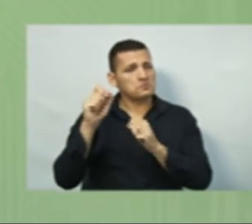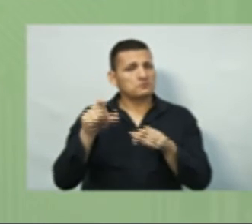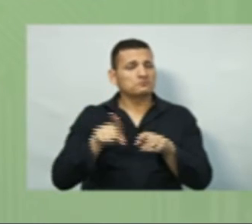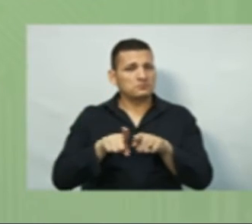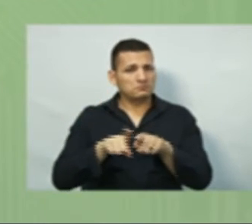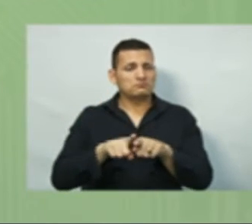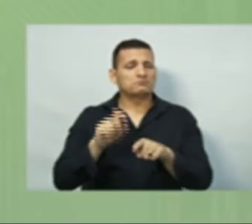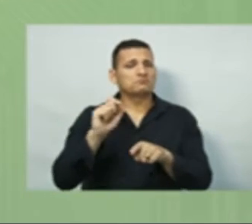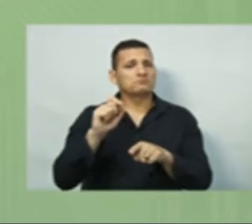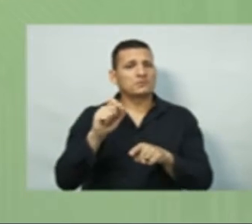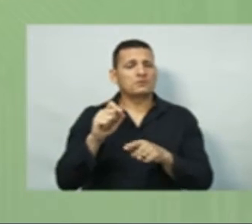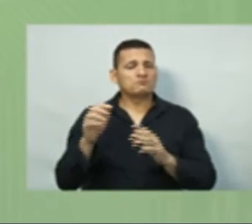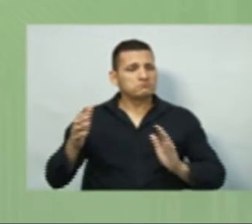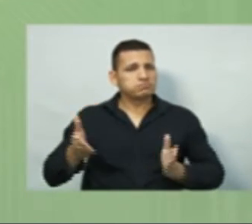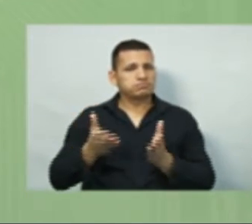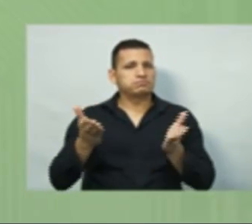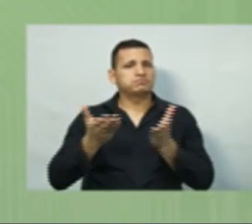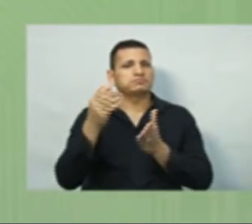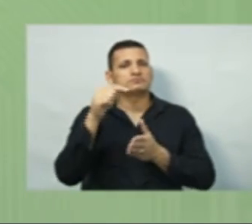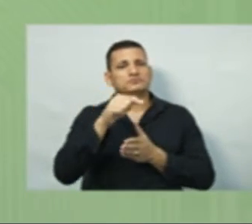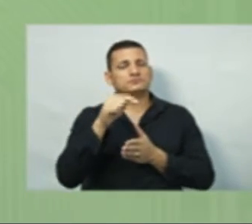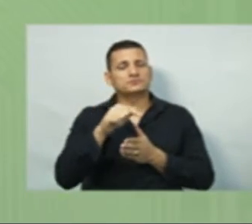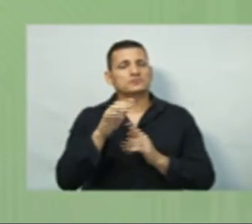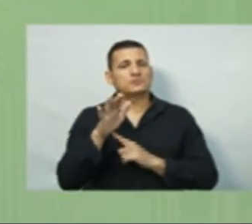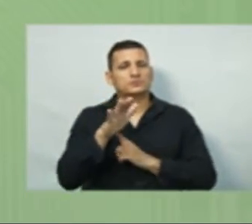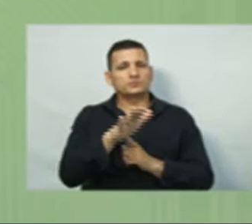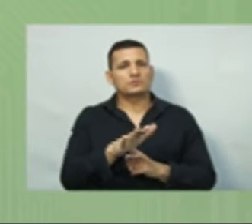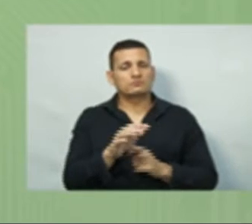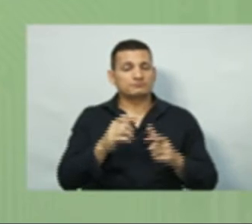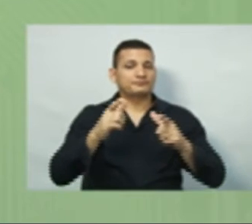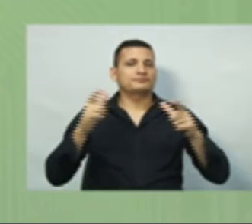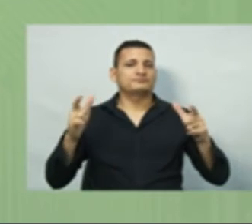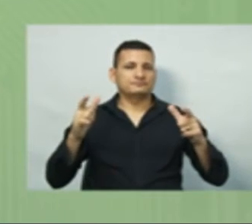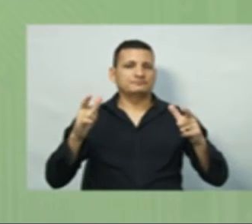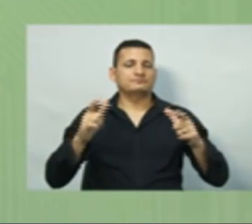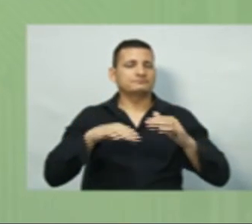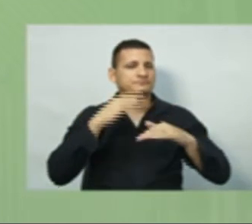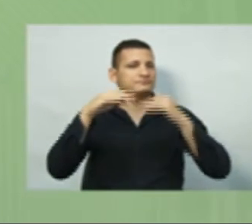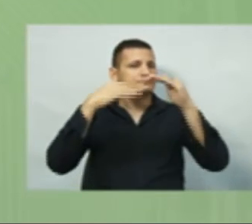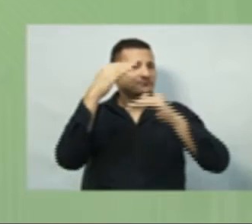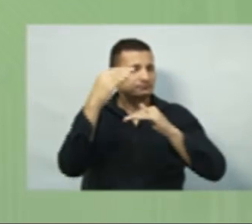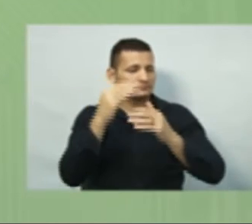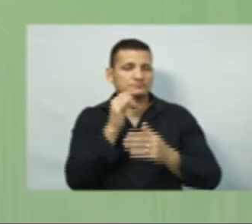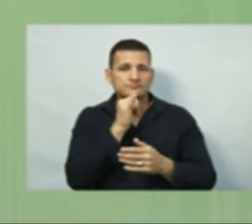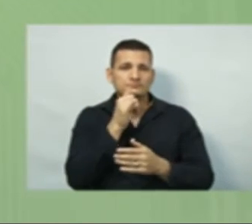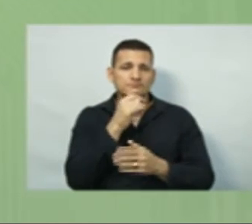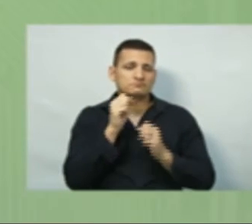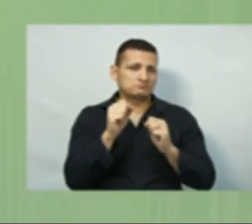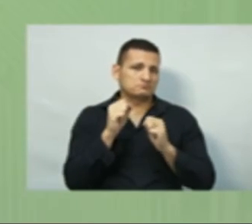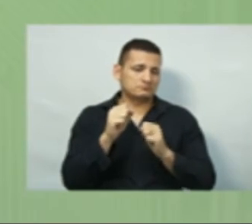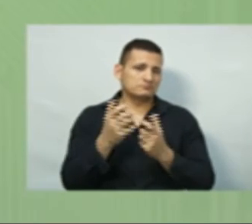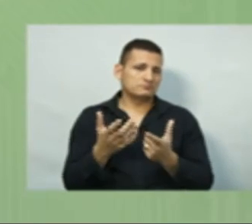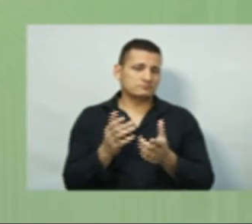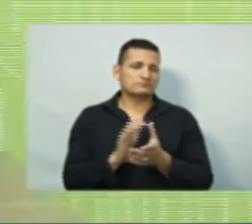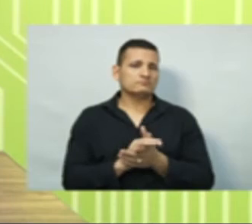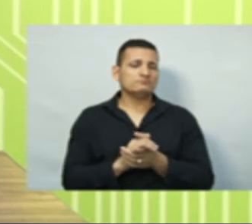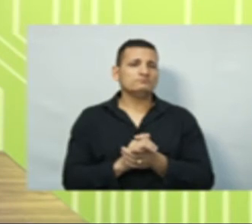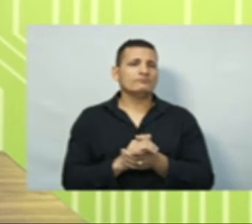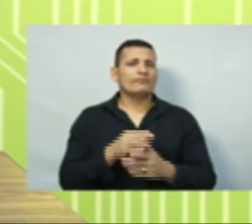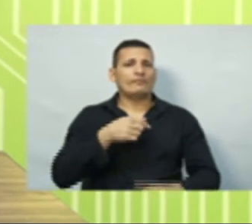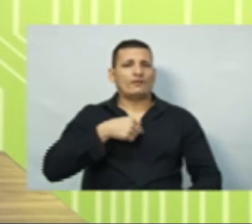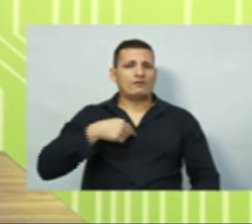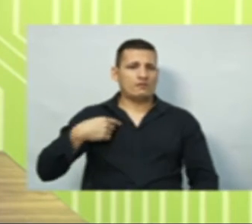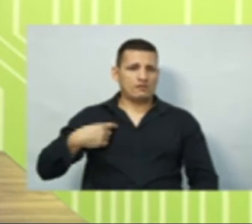vantagem, um incentivo, um impulso para te ajudar a crescer. Exemplo disso a gente pode citar, por exemplo, a China ou os outros